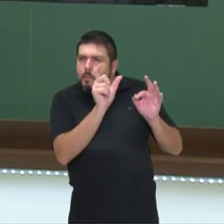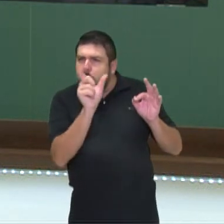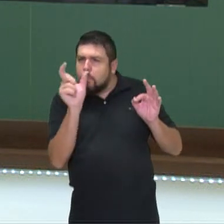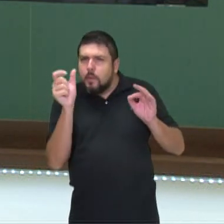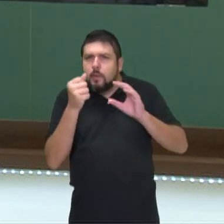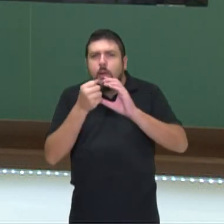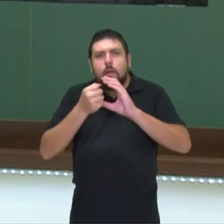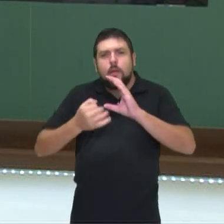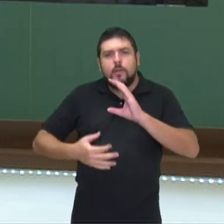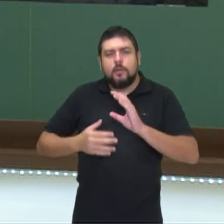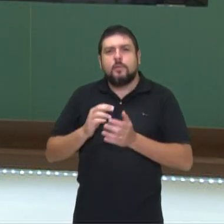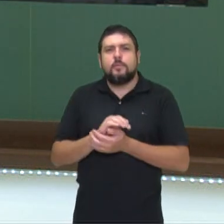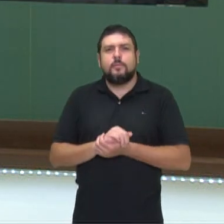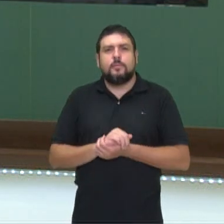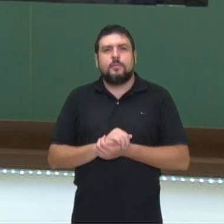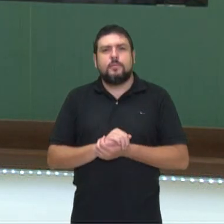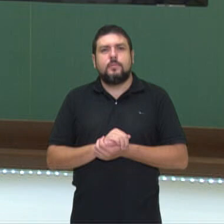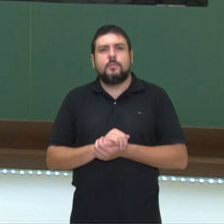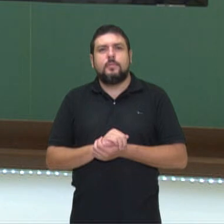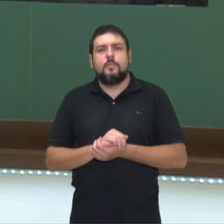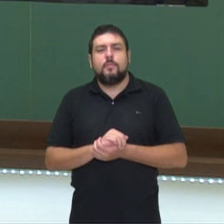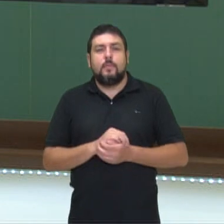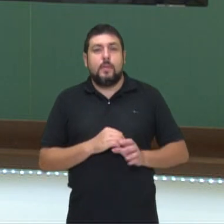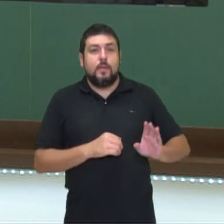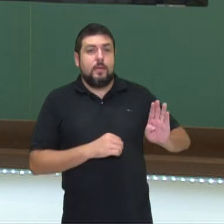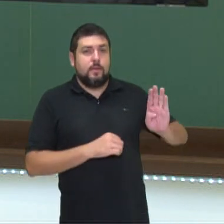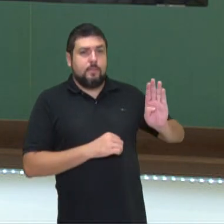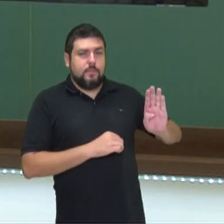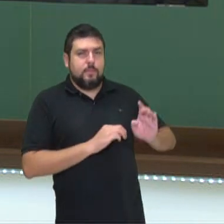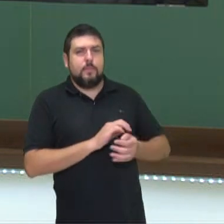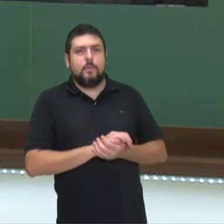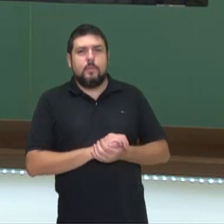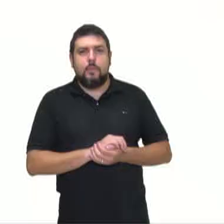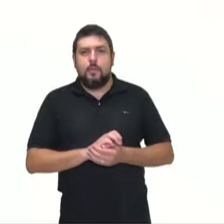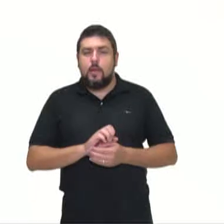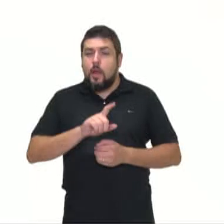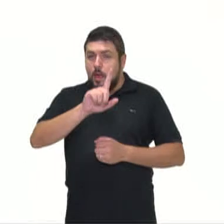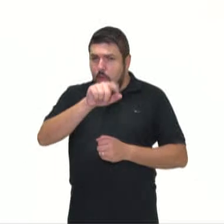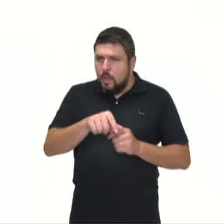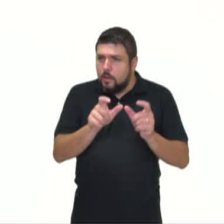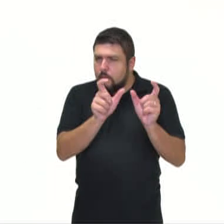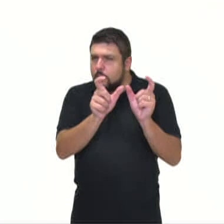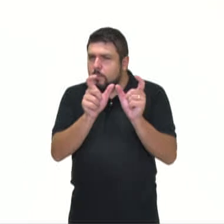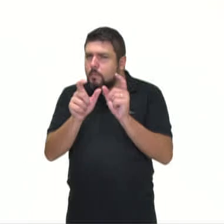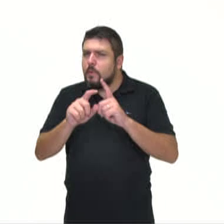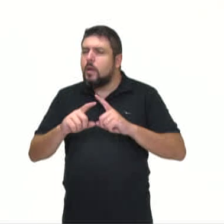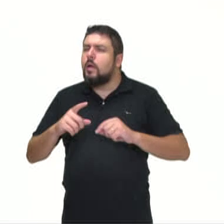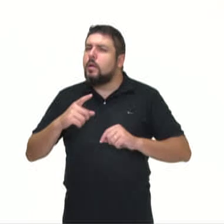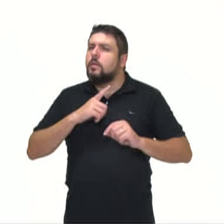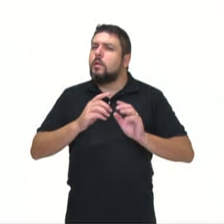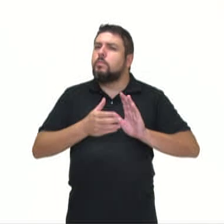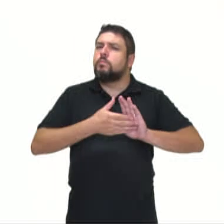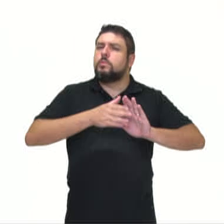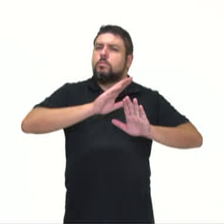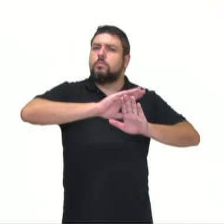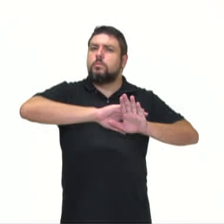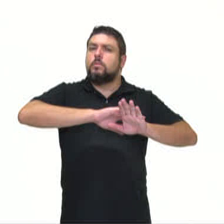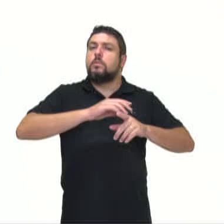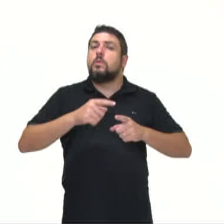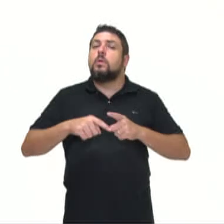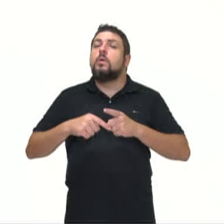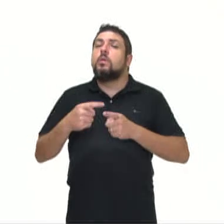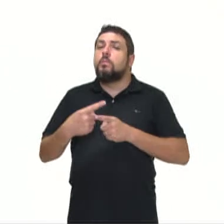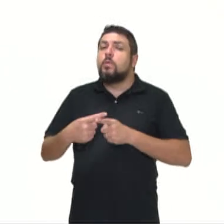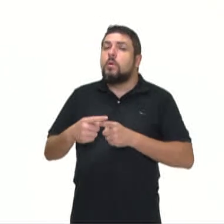orações. Letra B. Essas características são subjetivas, pois é uma opinião do sujeito.